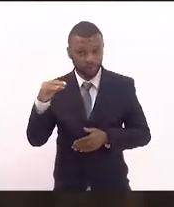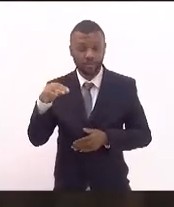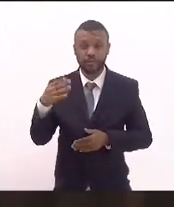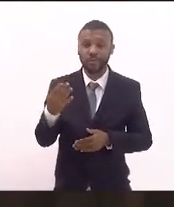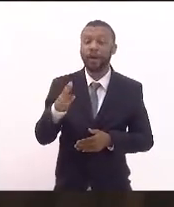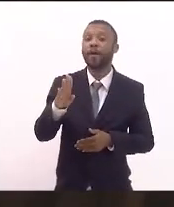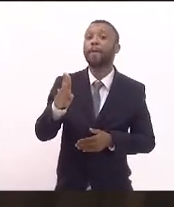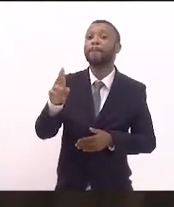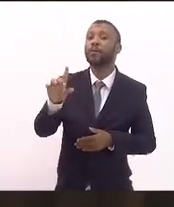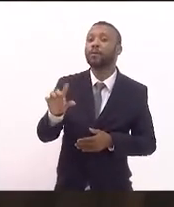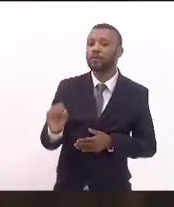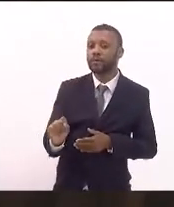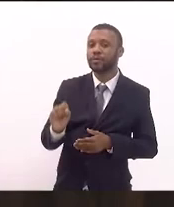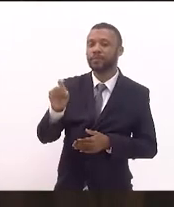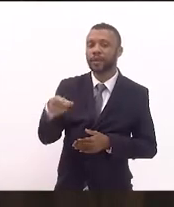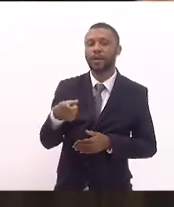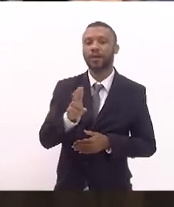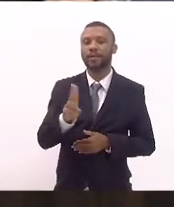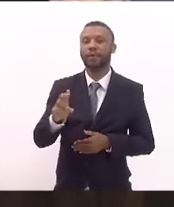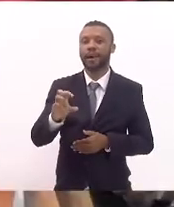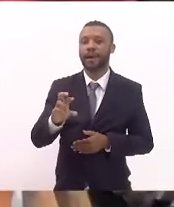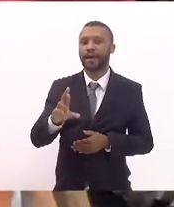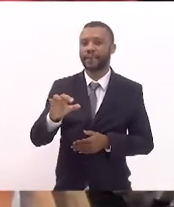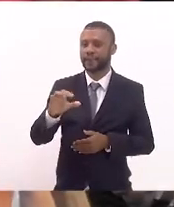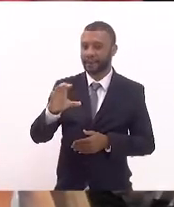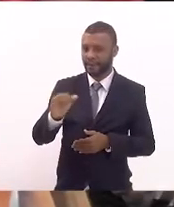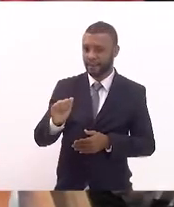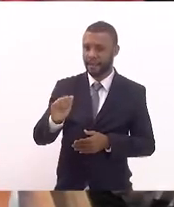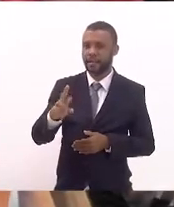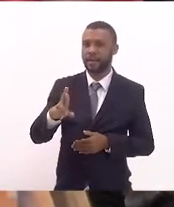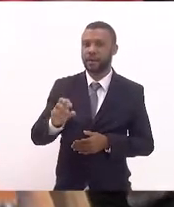Érica Rodrigues.